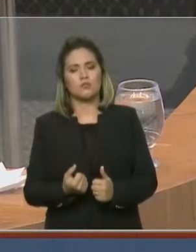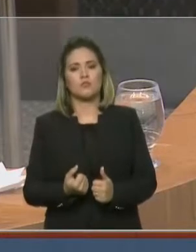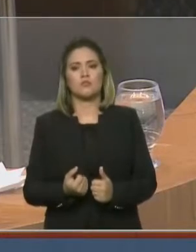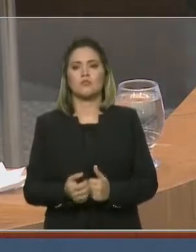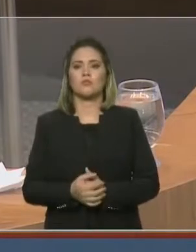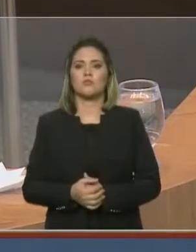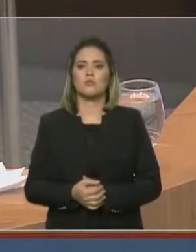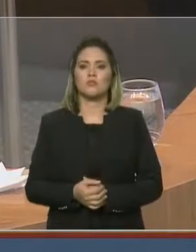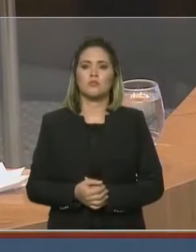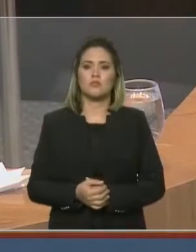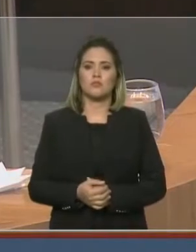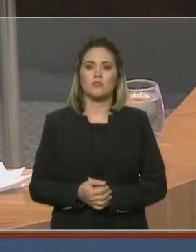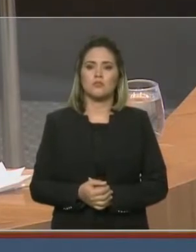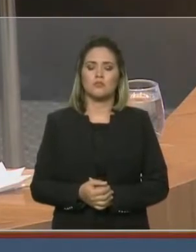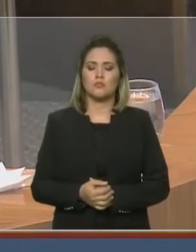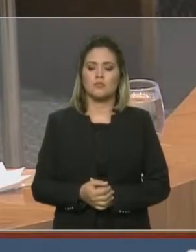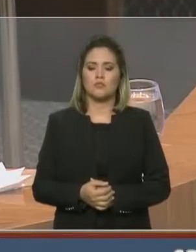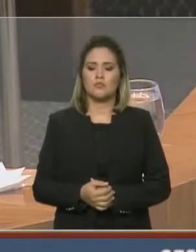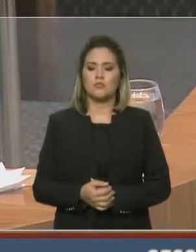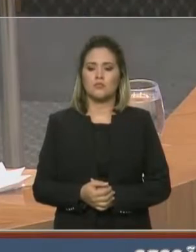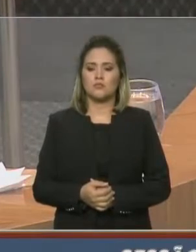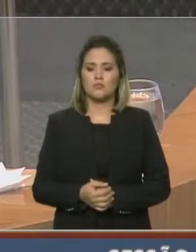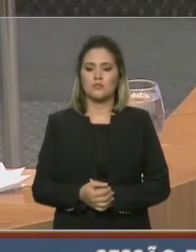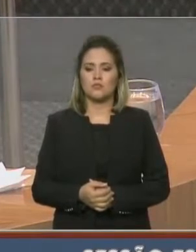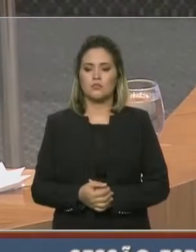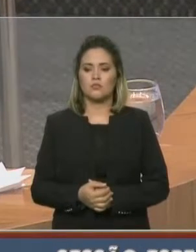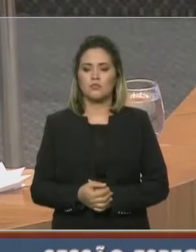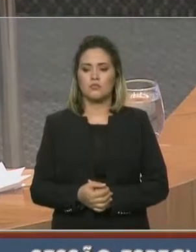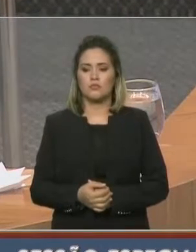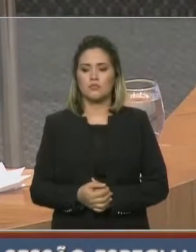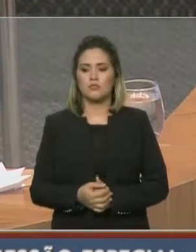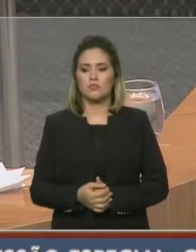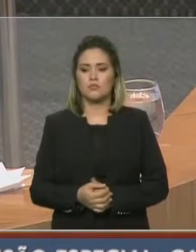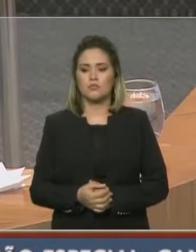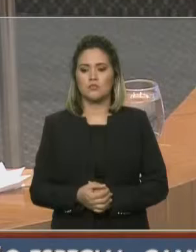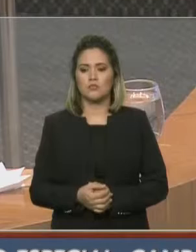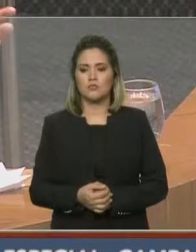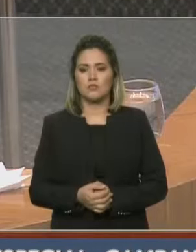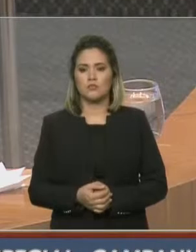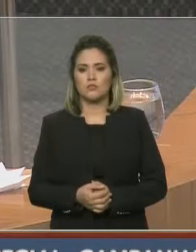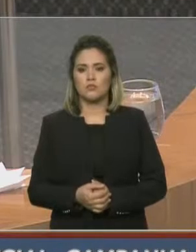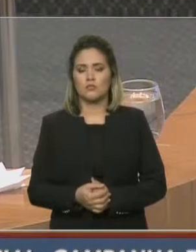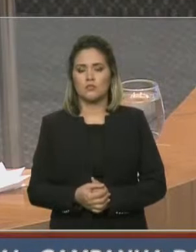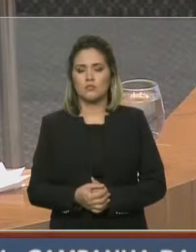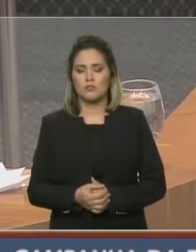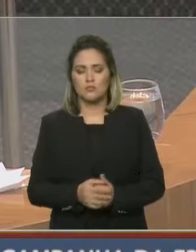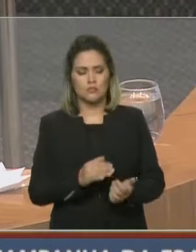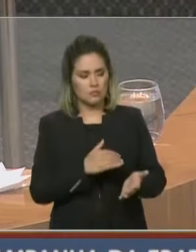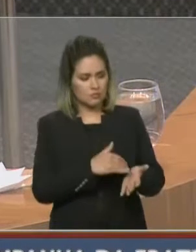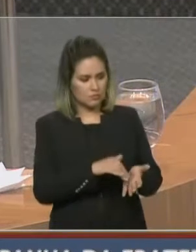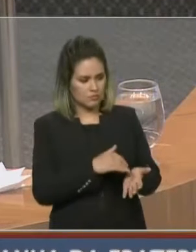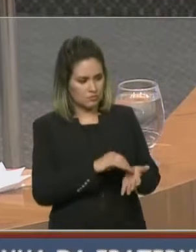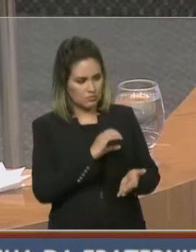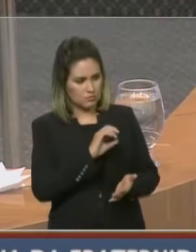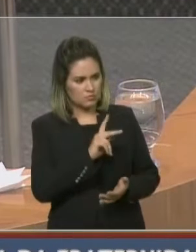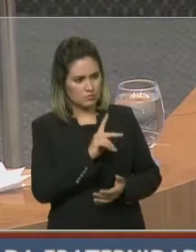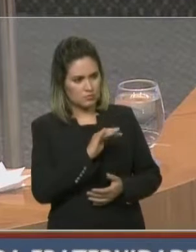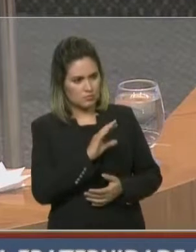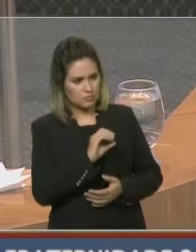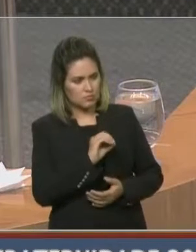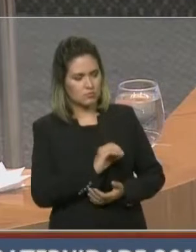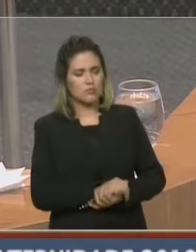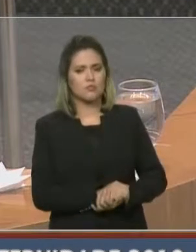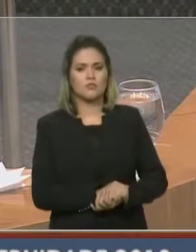ações. Secretário Chico Gonçalves, que é secretário de Direitos Humanos e Participação Popular,